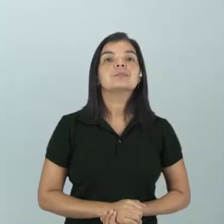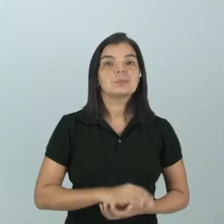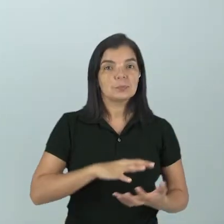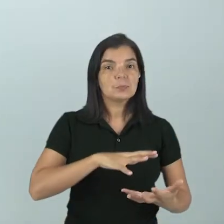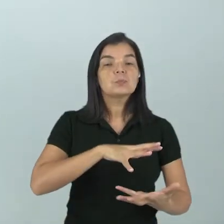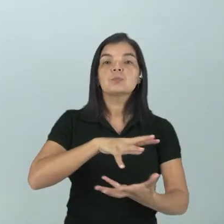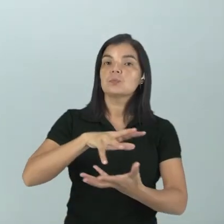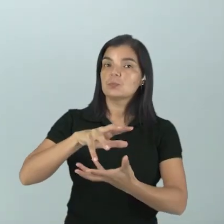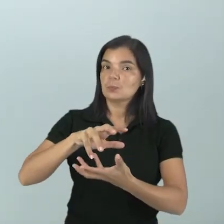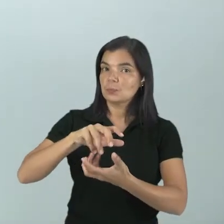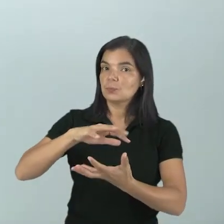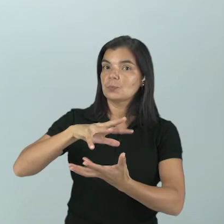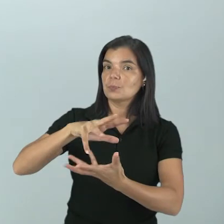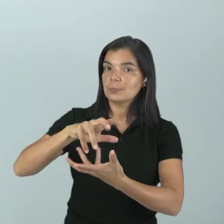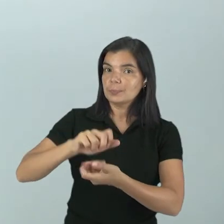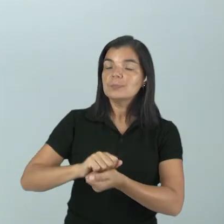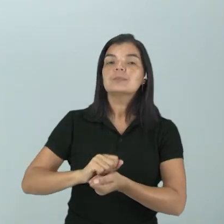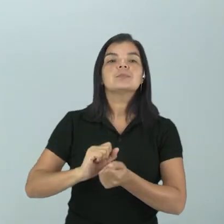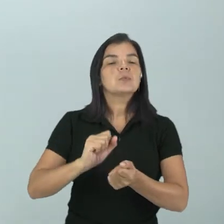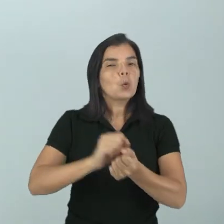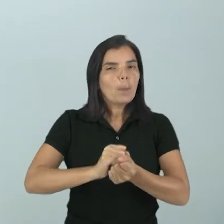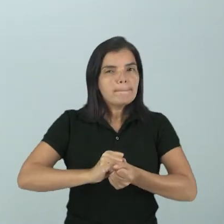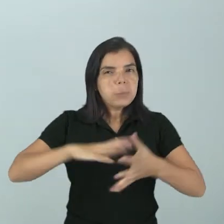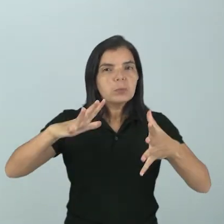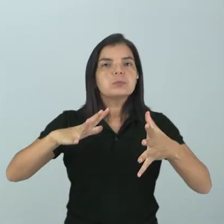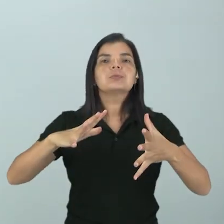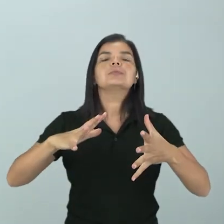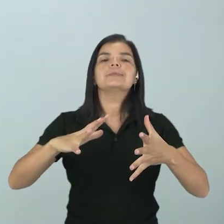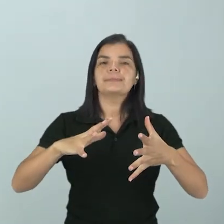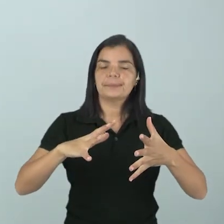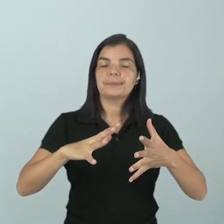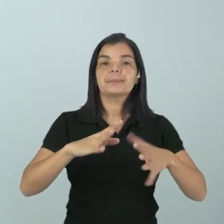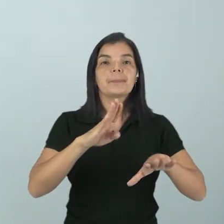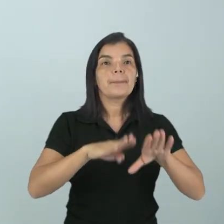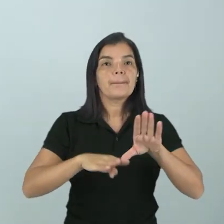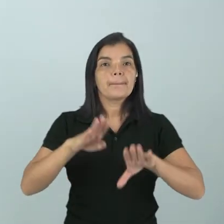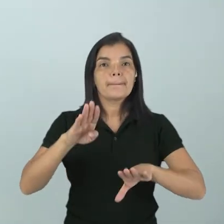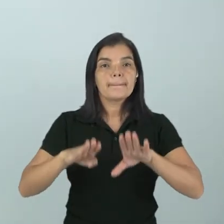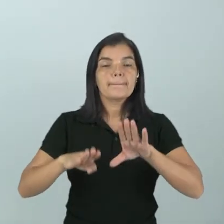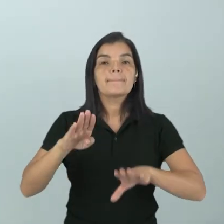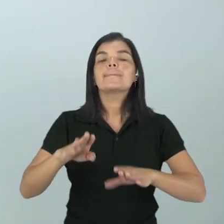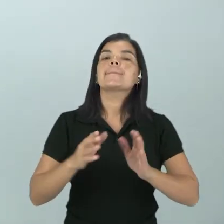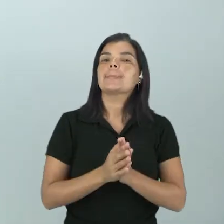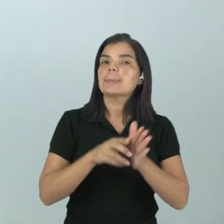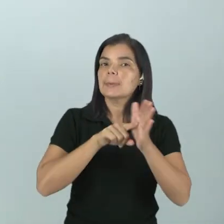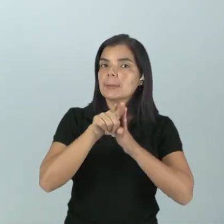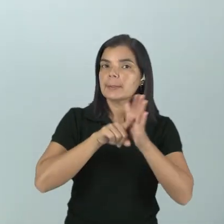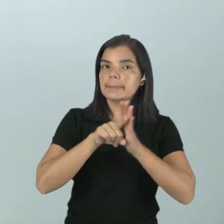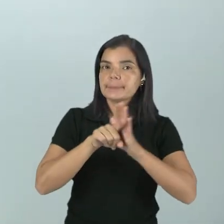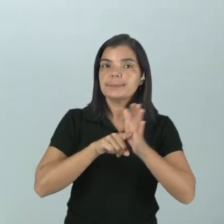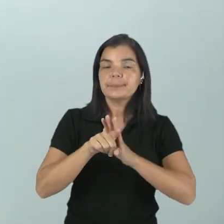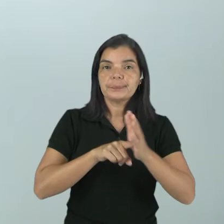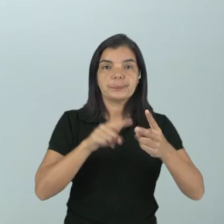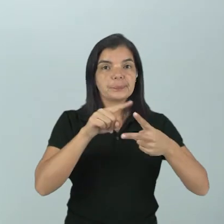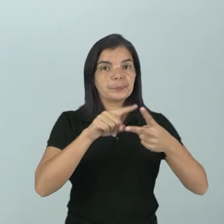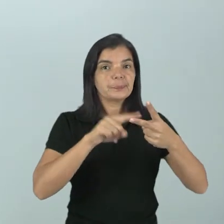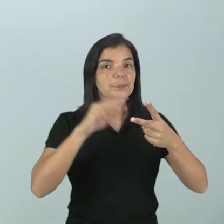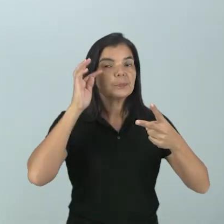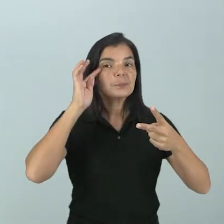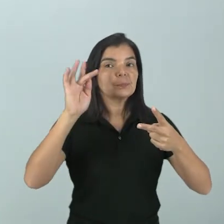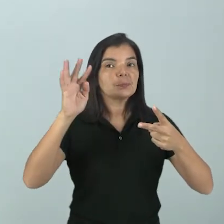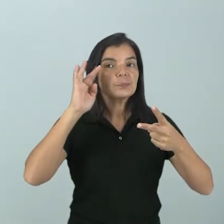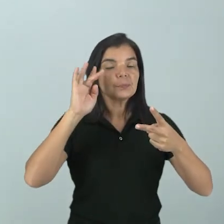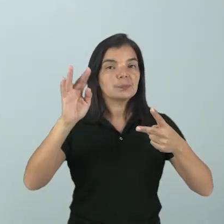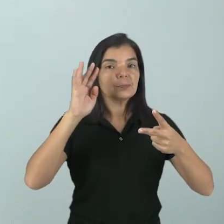universo teria surgido após uma grande explosão cósmica, né? De acordo com os pesquisadores. São duas teorias, né, que a